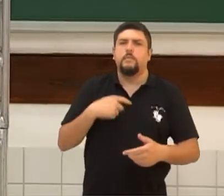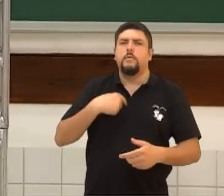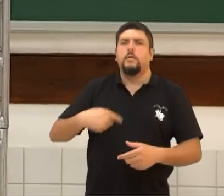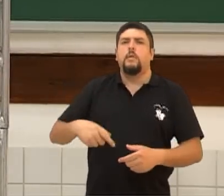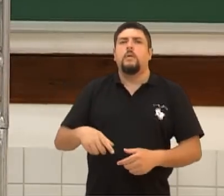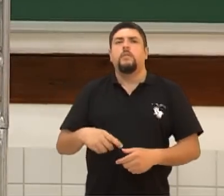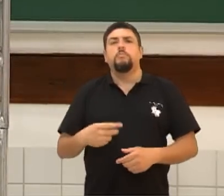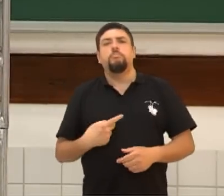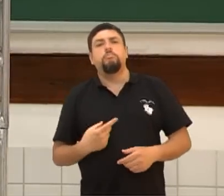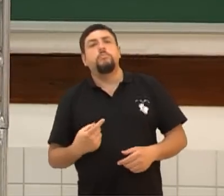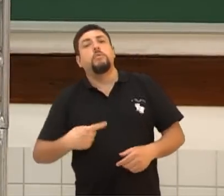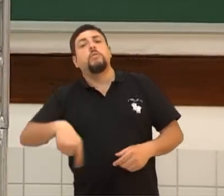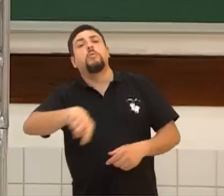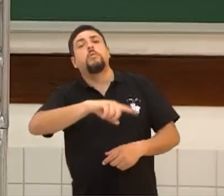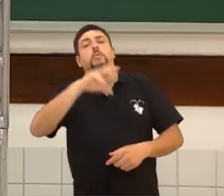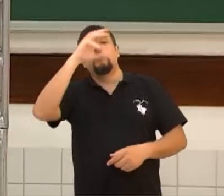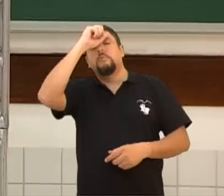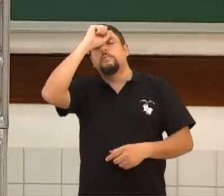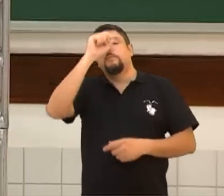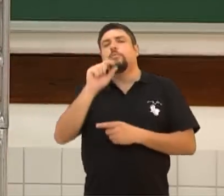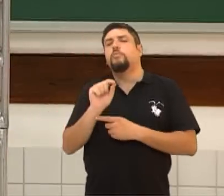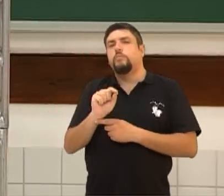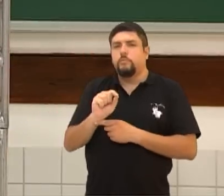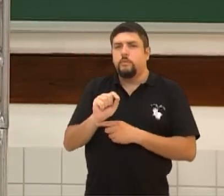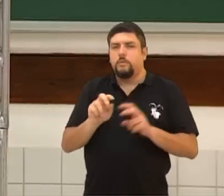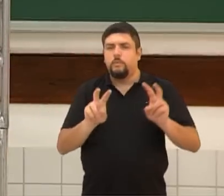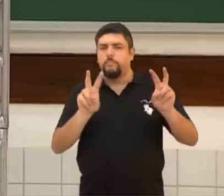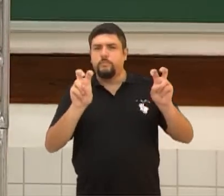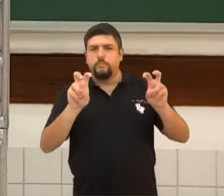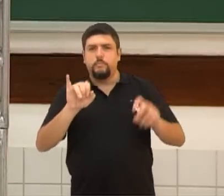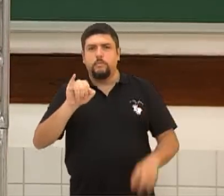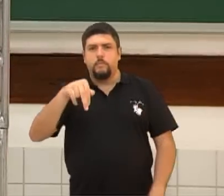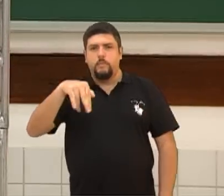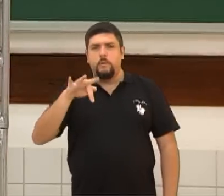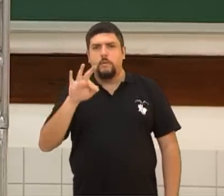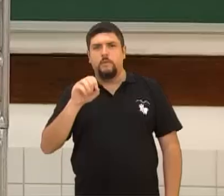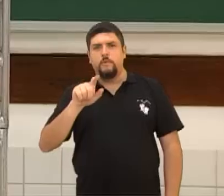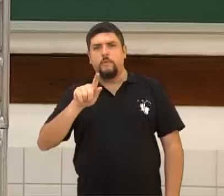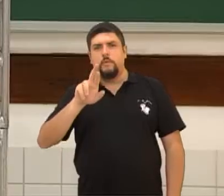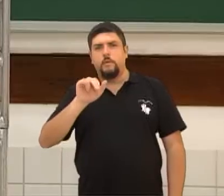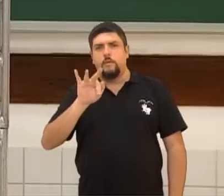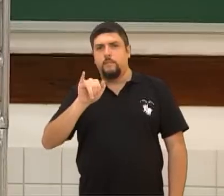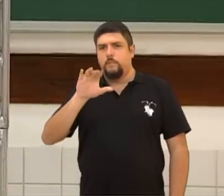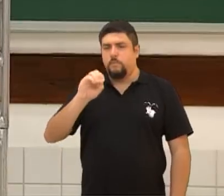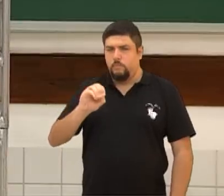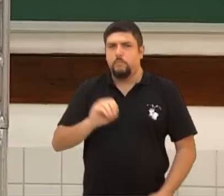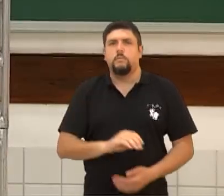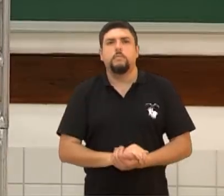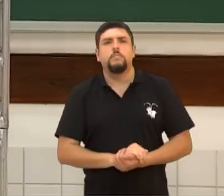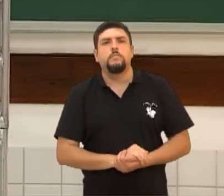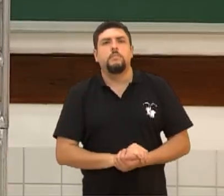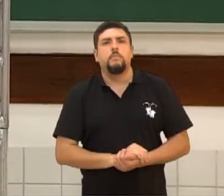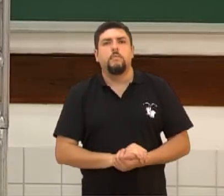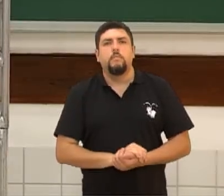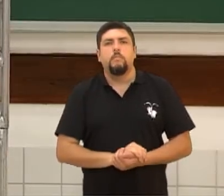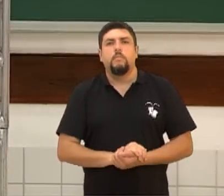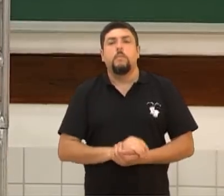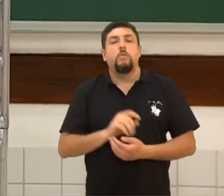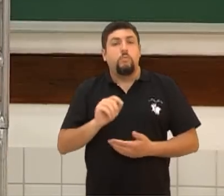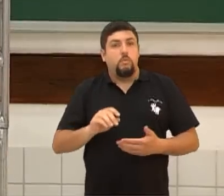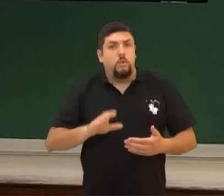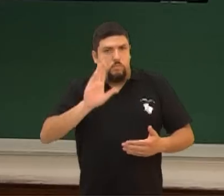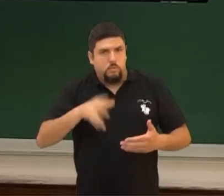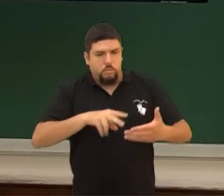momento sobre o conteúdo infográfico, sobre o gênero textual abordado. Então, nós fizemos a leitura,